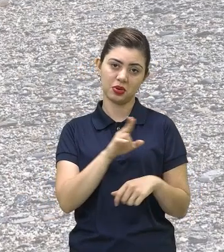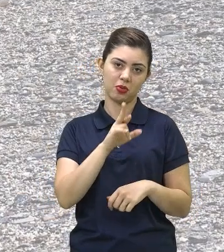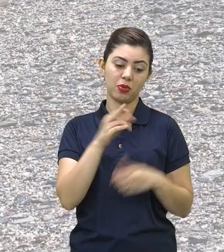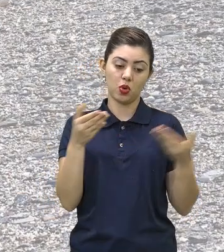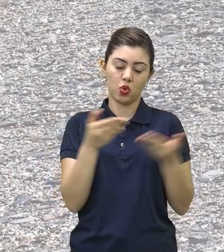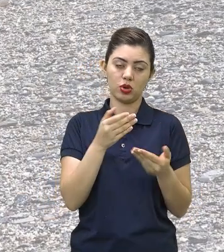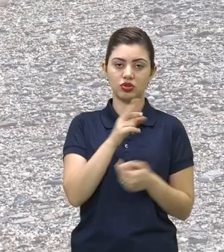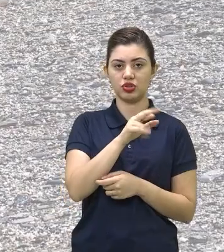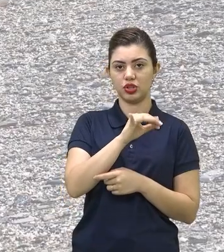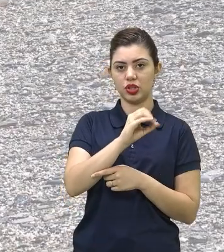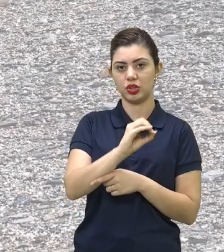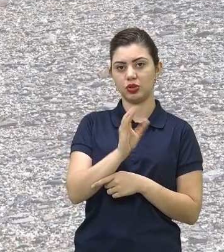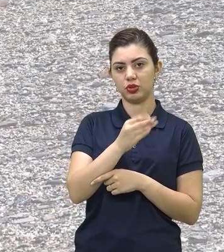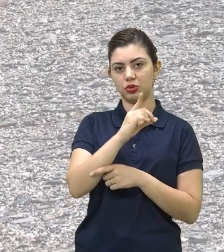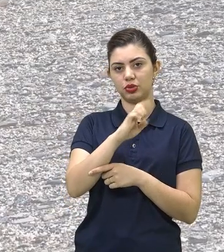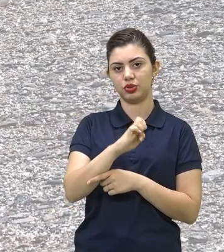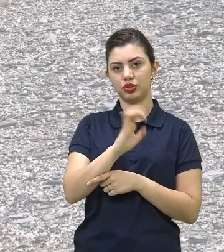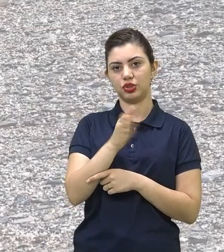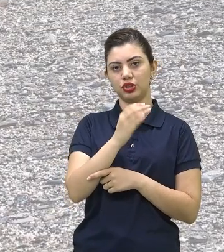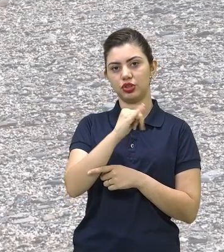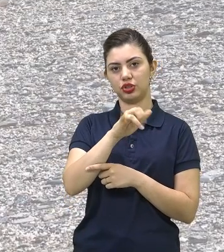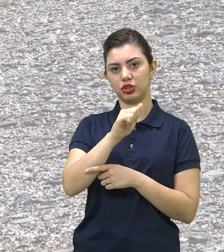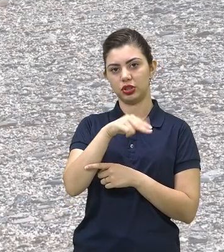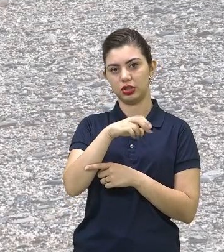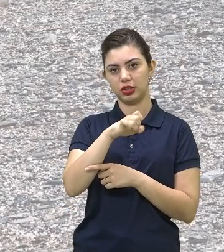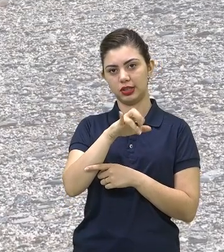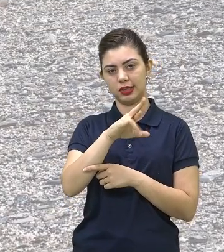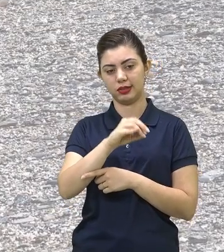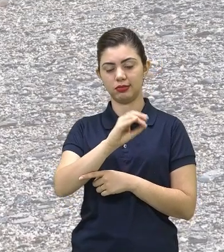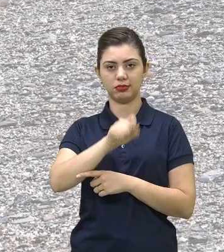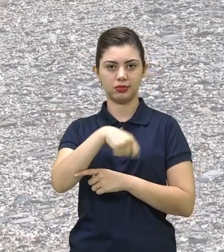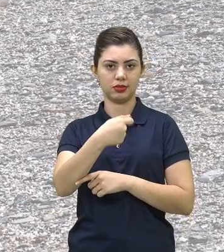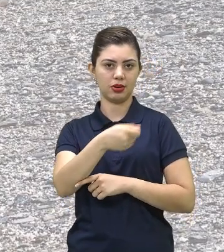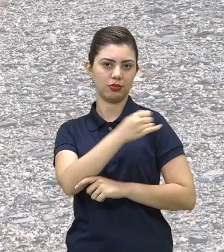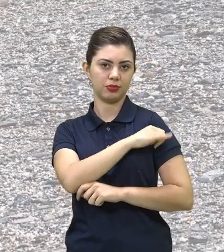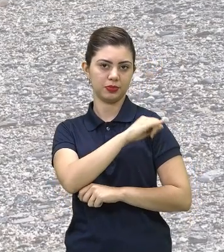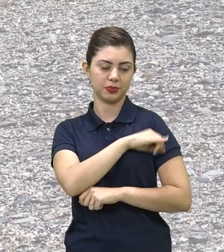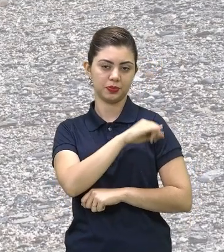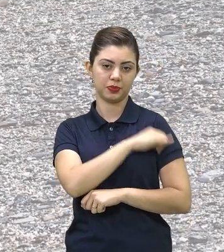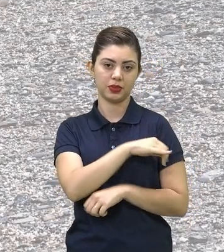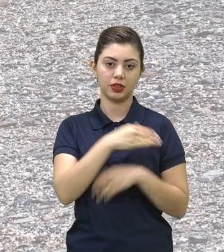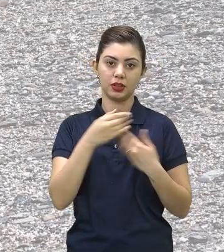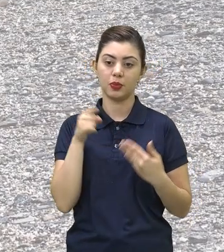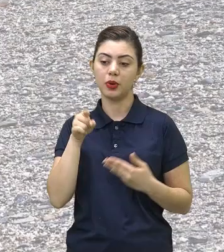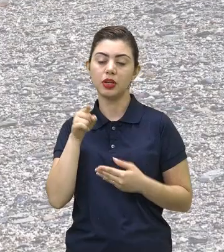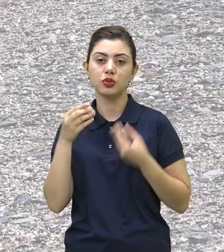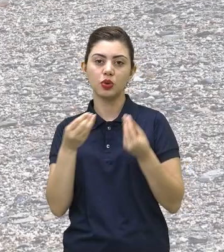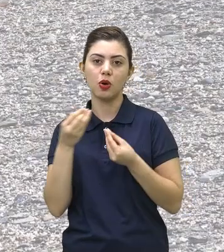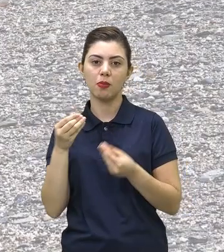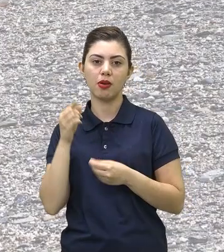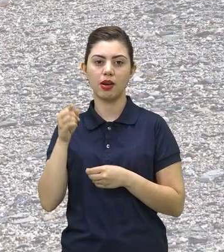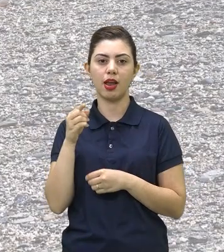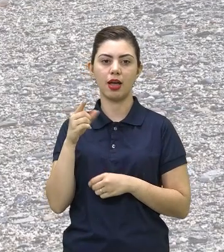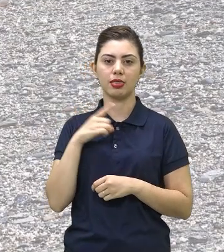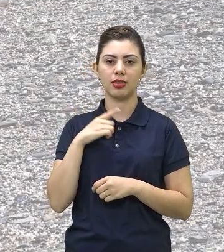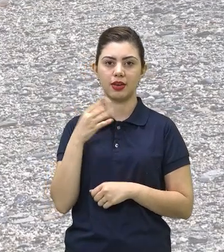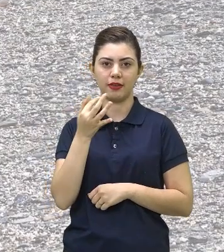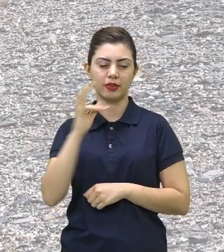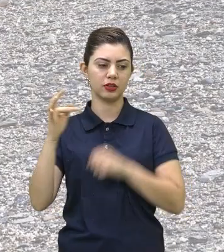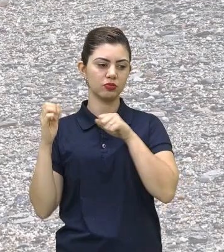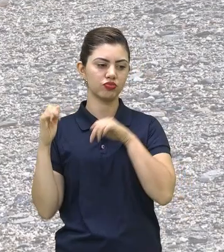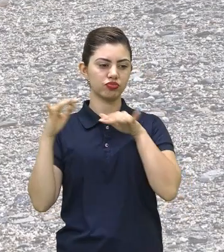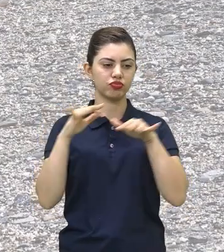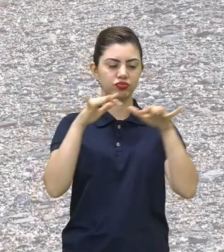Janeiro, e vou, então, começar ali a fazer o quê? Forte. Para poder fazer o quê? Essa